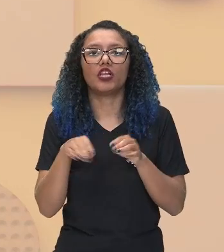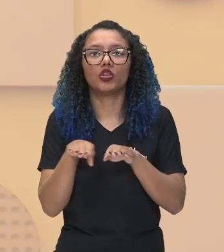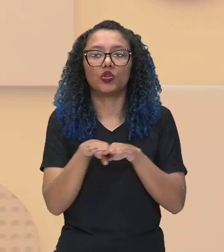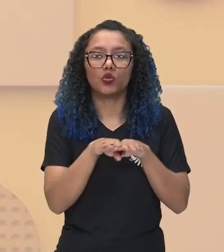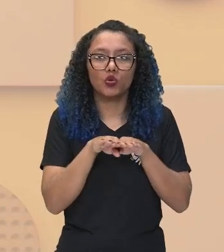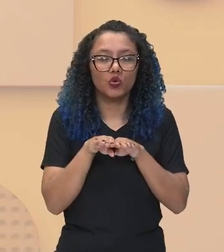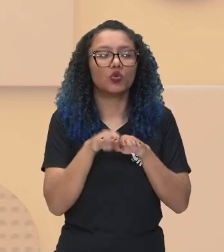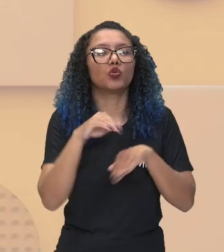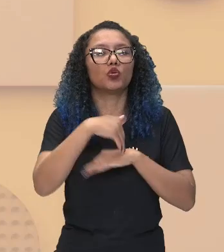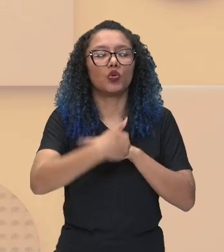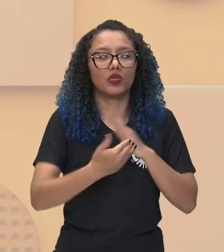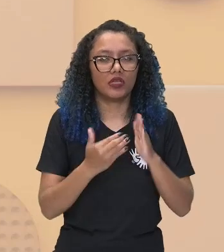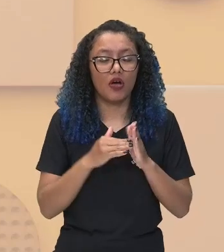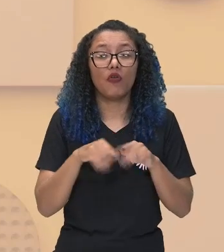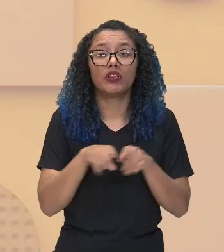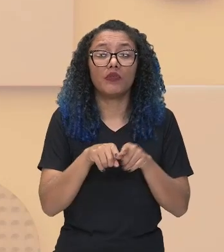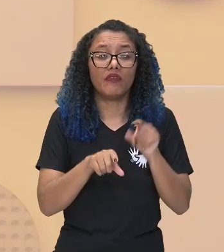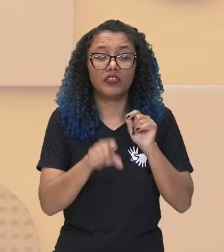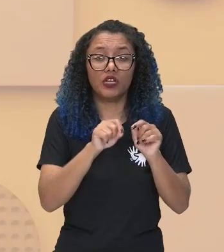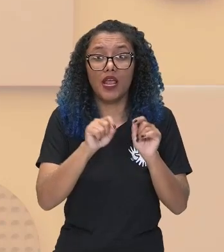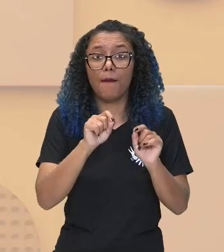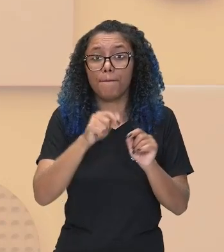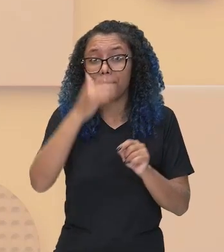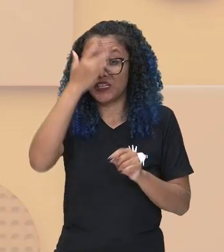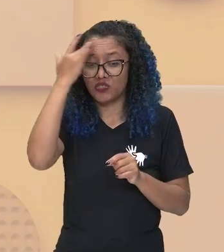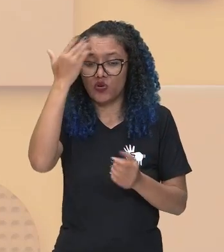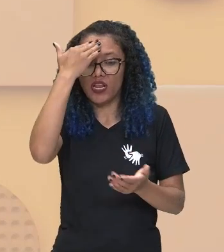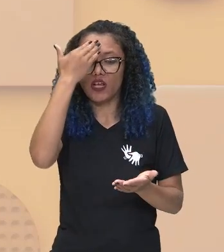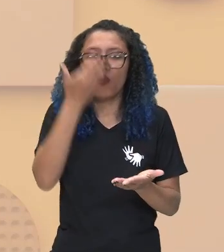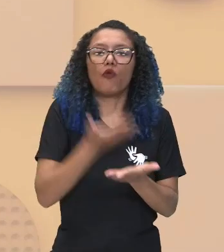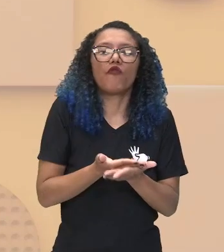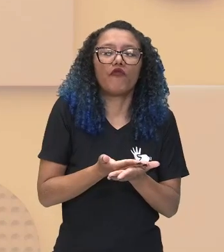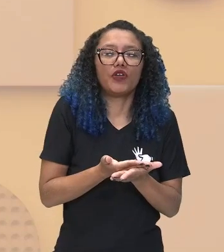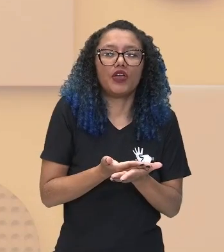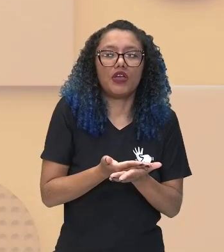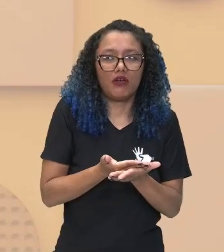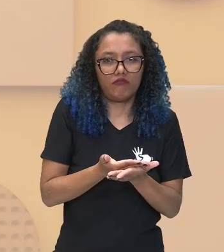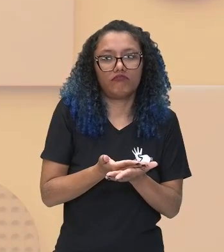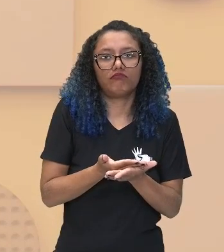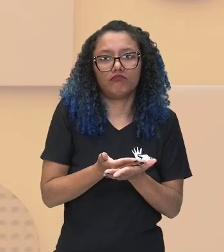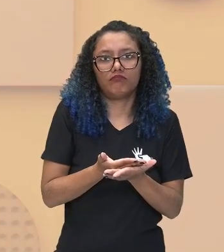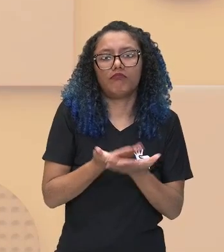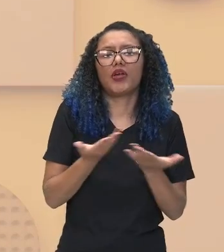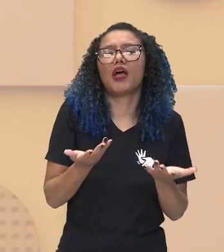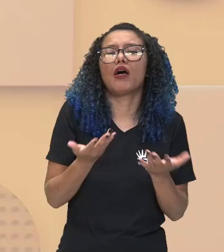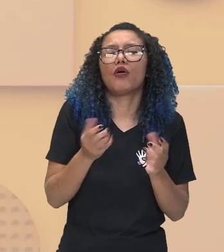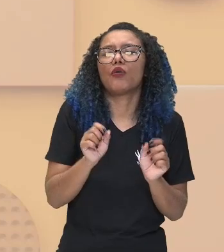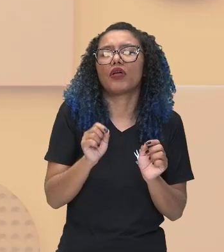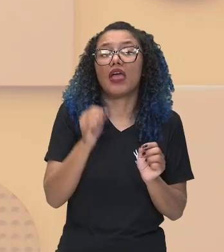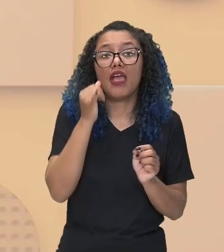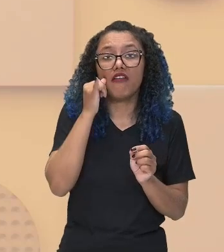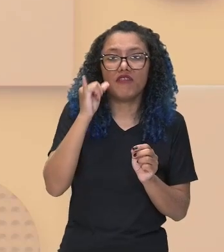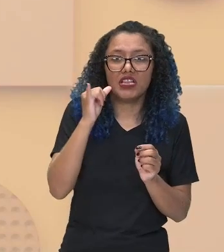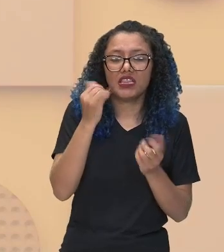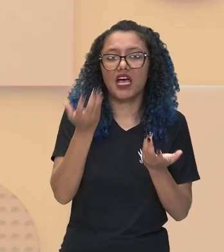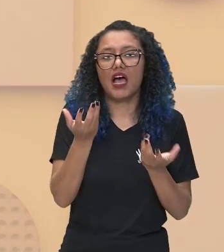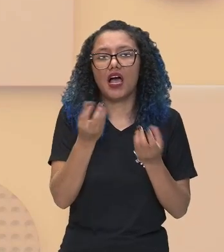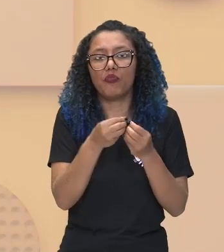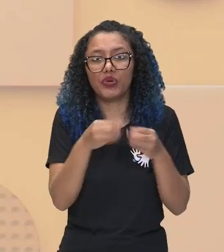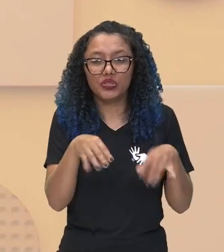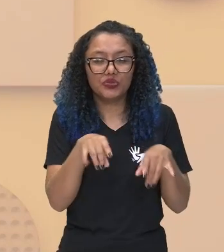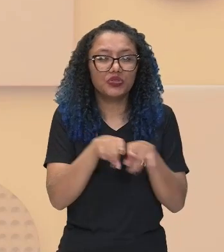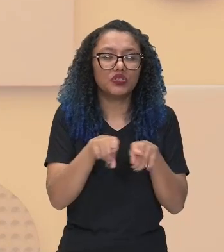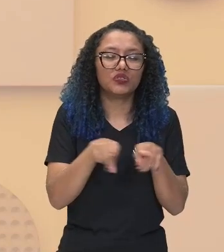nomear pessoas de sua confiança, para não haver ali desperdício e também desvio